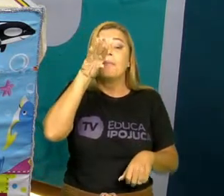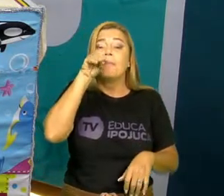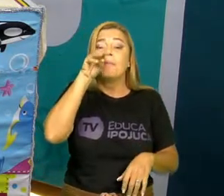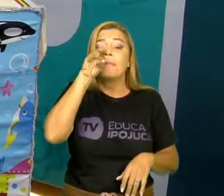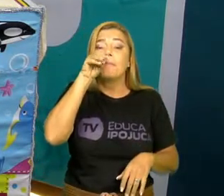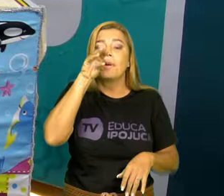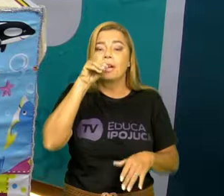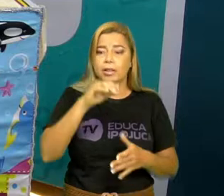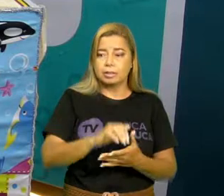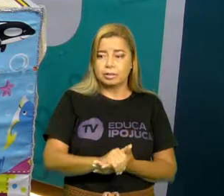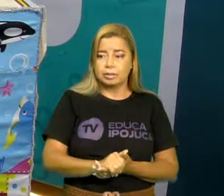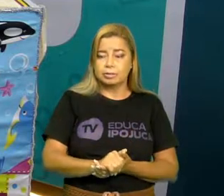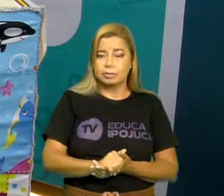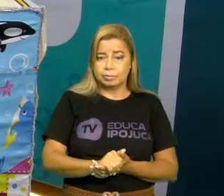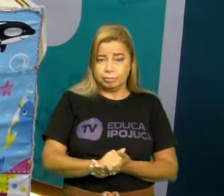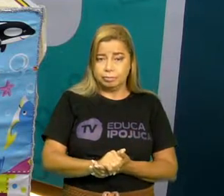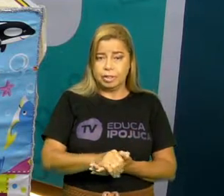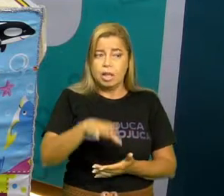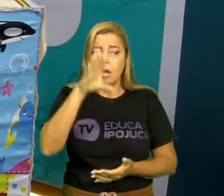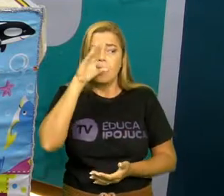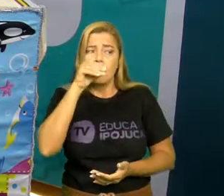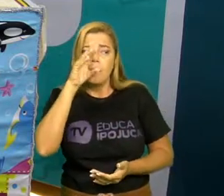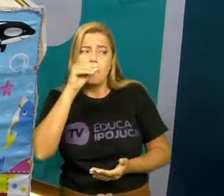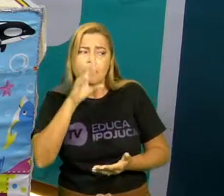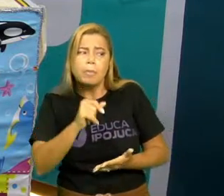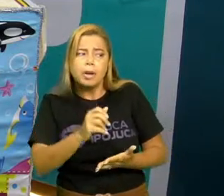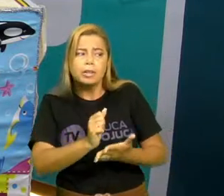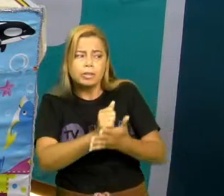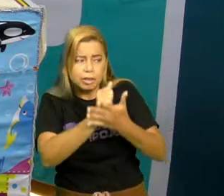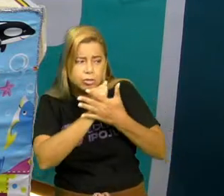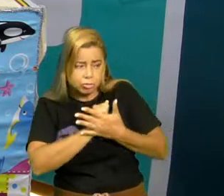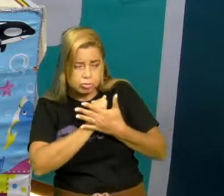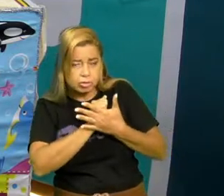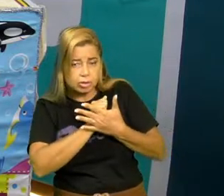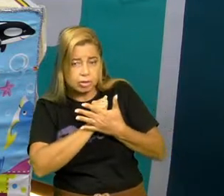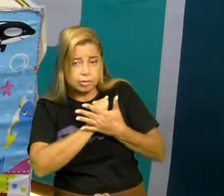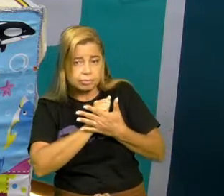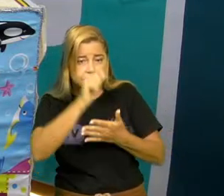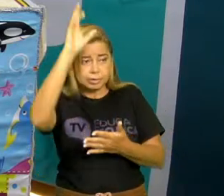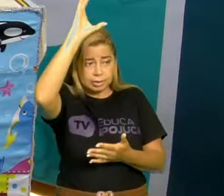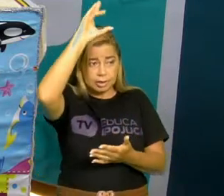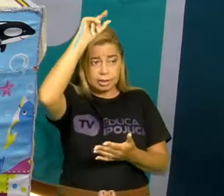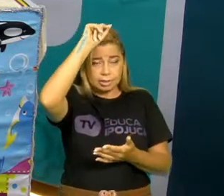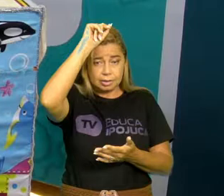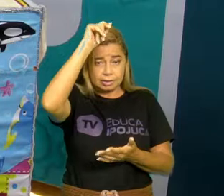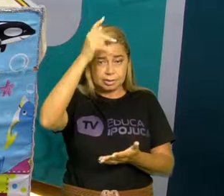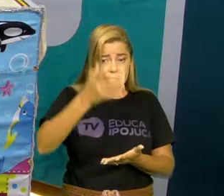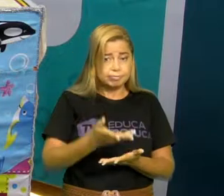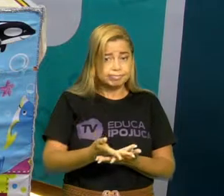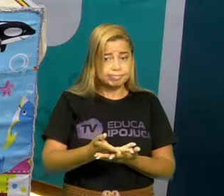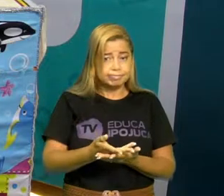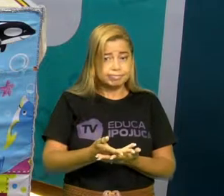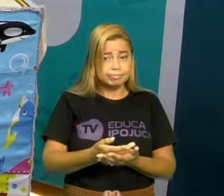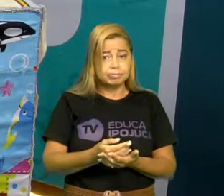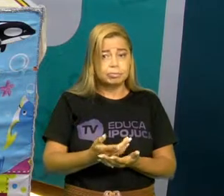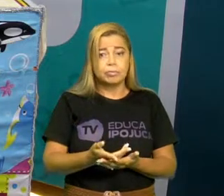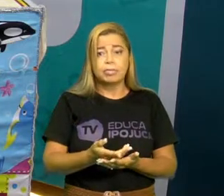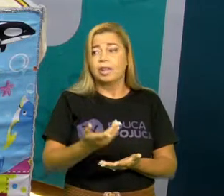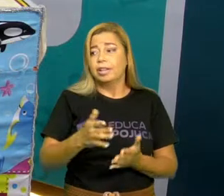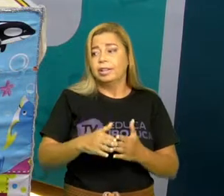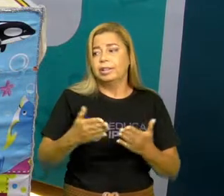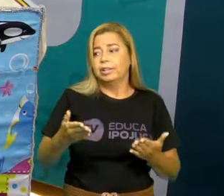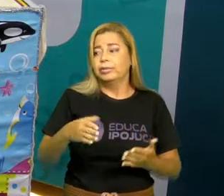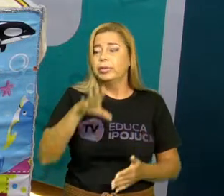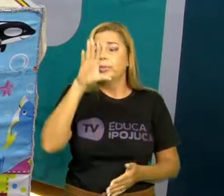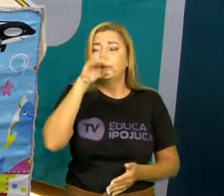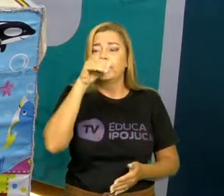pato? Isso. Já será que o pato vai ajudar? Lá vai o pato, patacolha. Ele ficou justamente cantando isso,